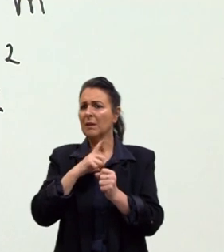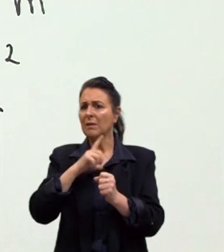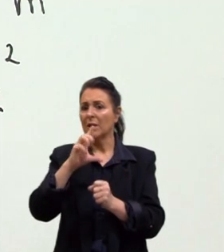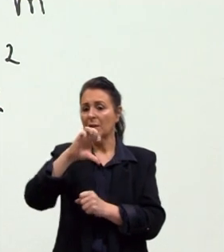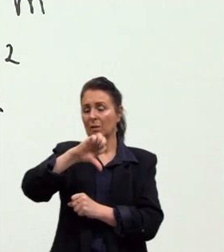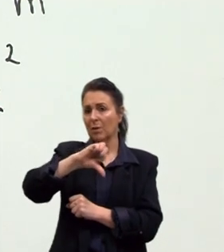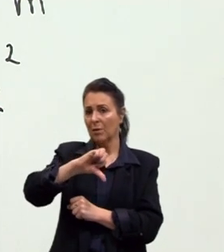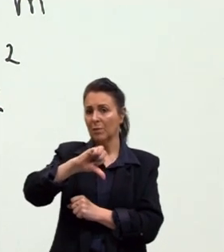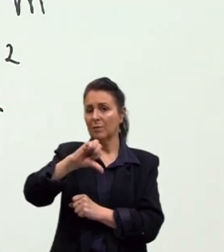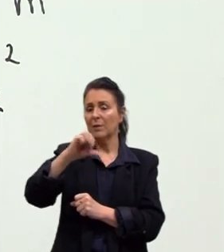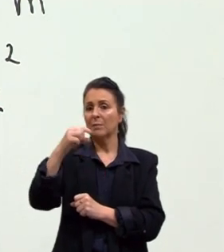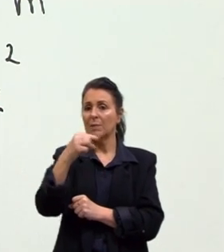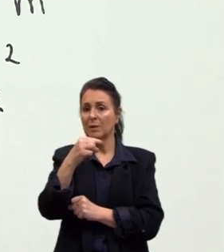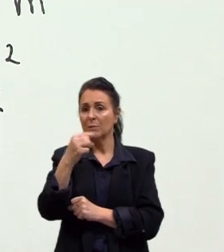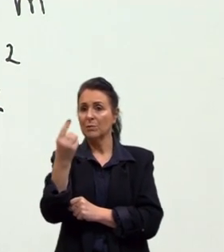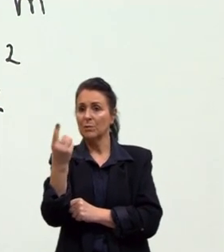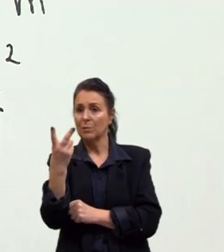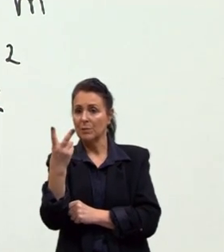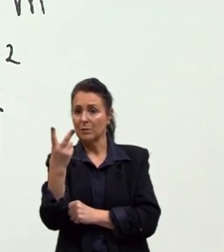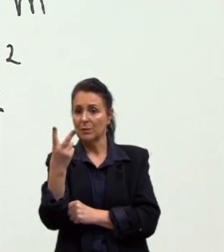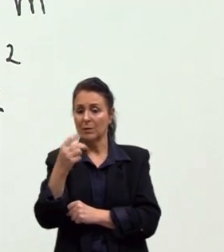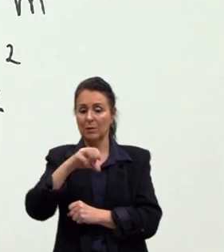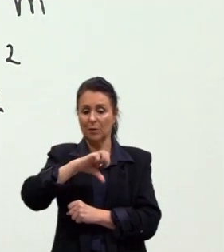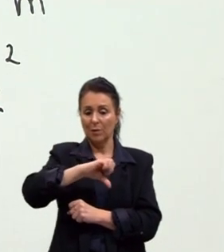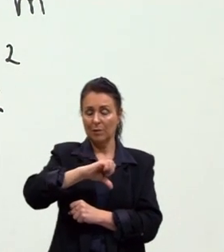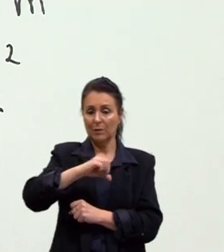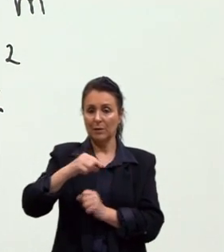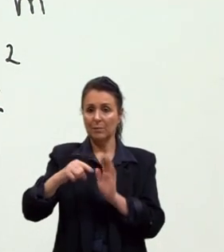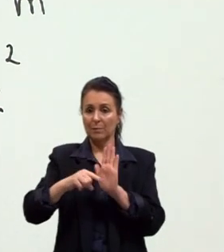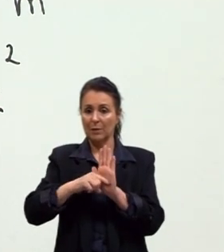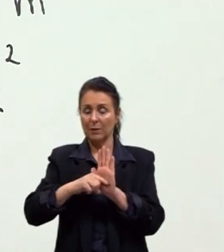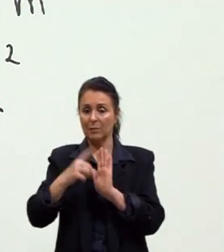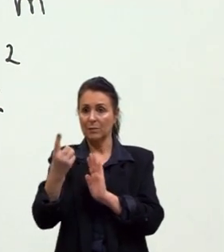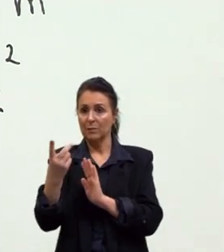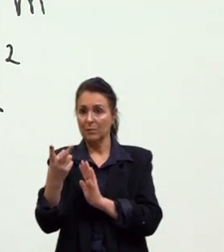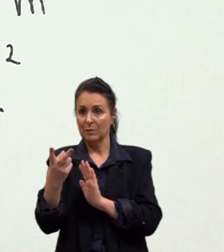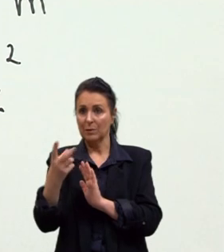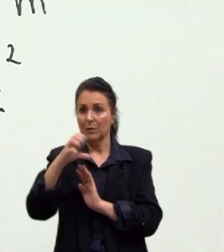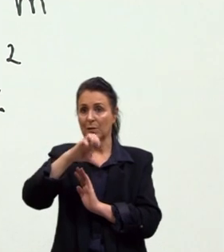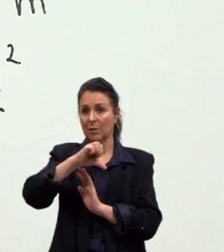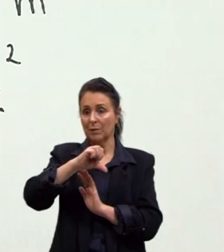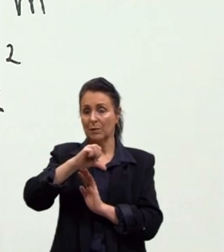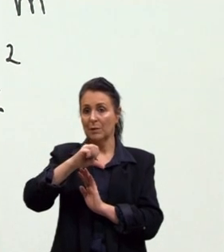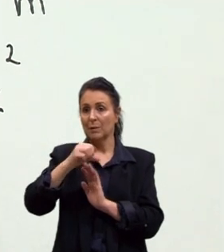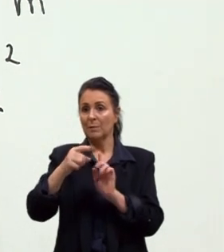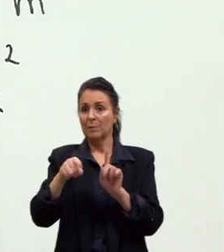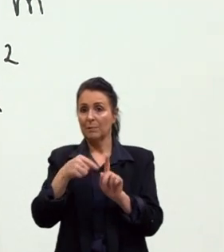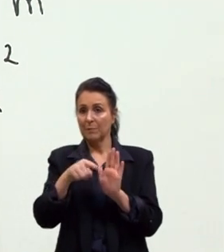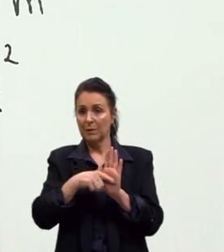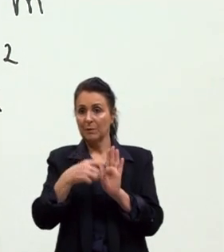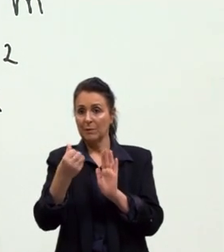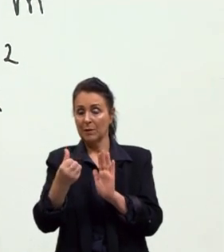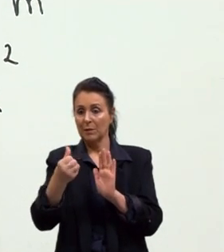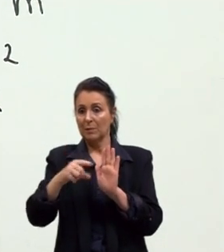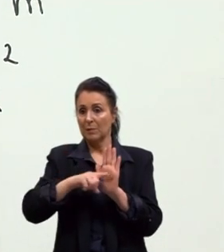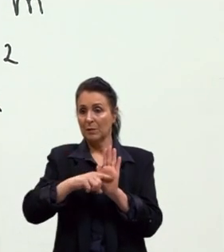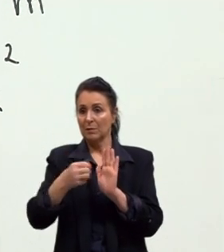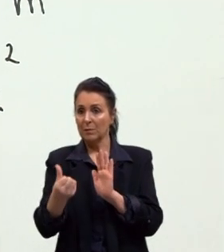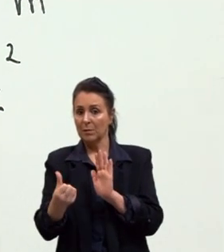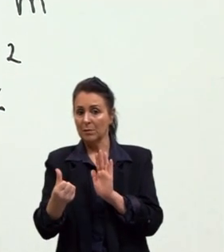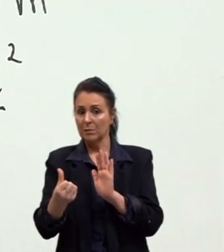9 - 12 né Eu tenho 9 - 6 - 6 vai dar - 12